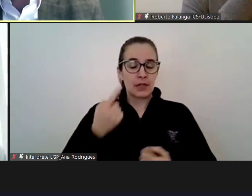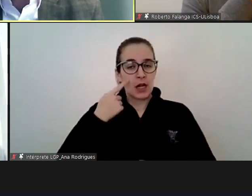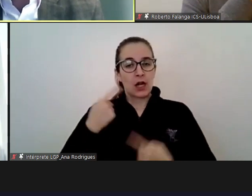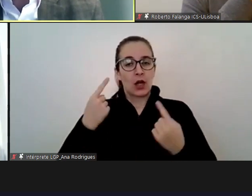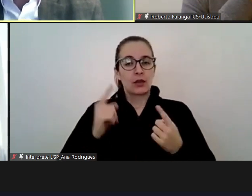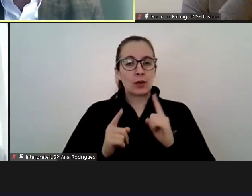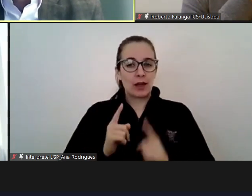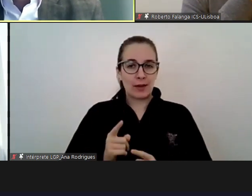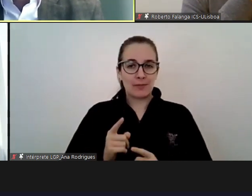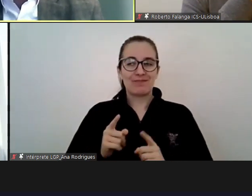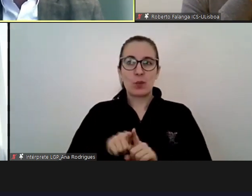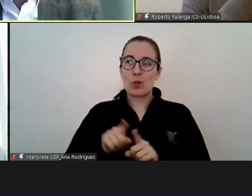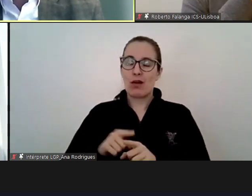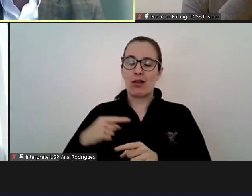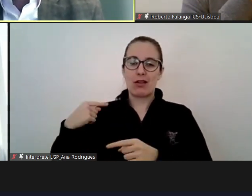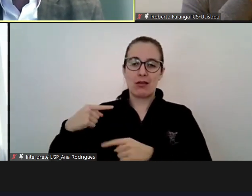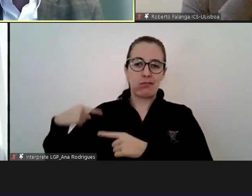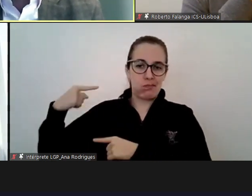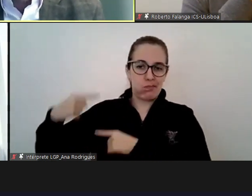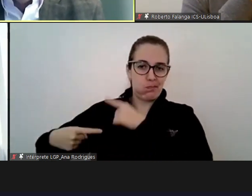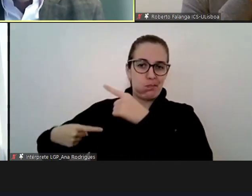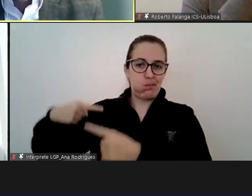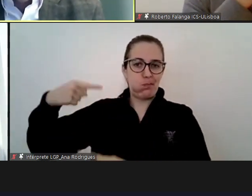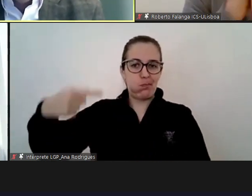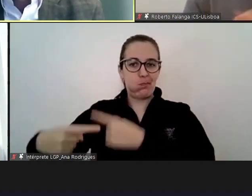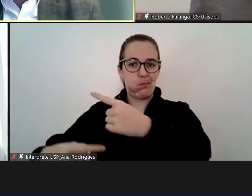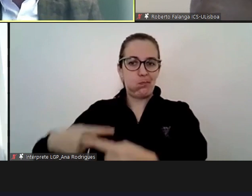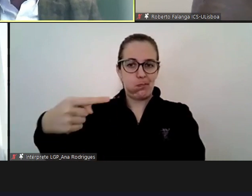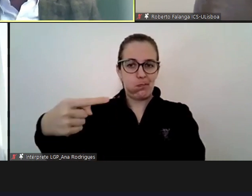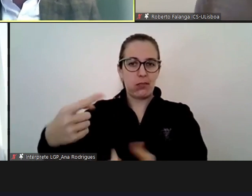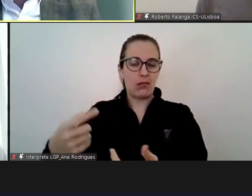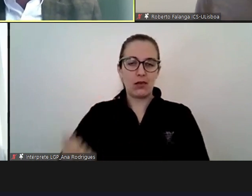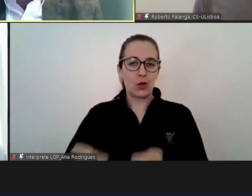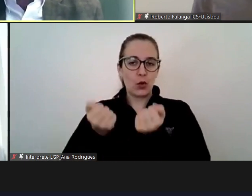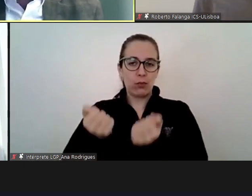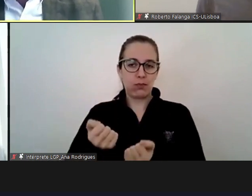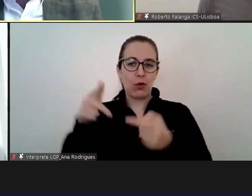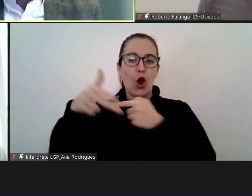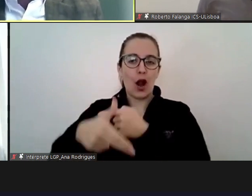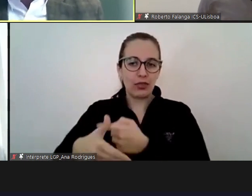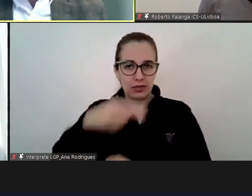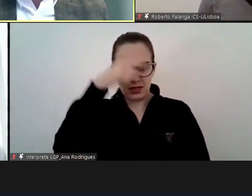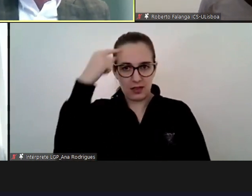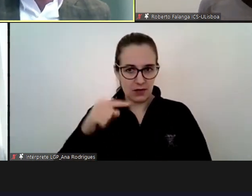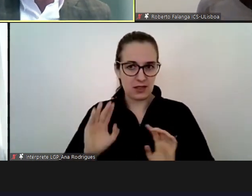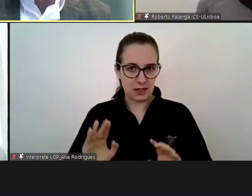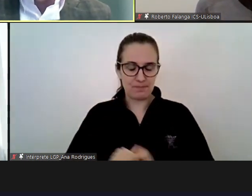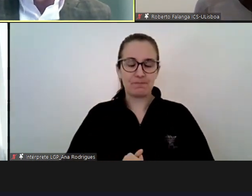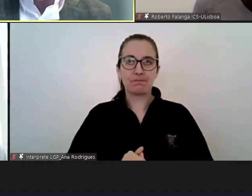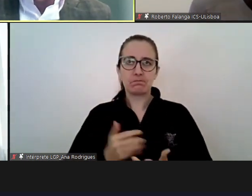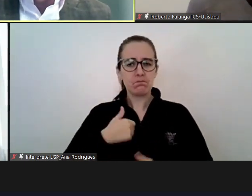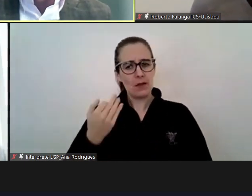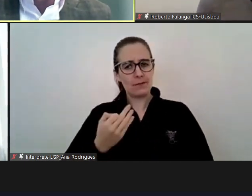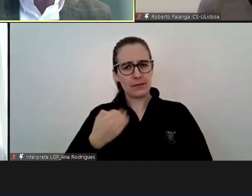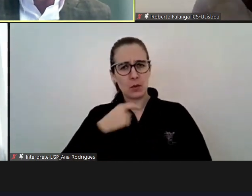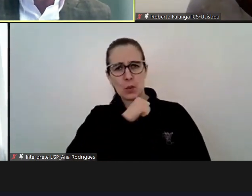um ciclo vicioso que neste momento vai ser complicado sair, apesar de eu concordar que há um papel